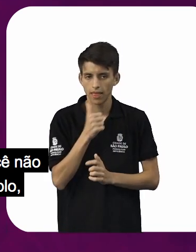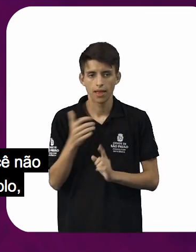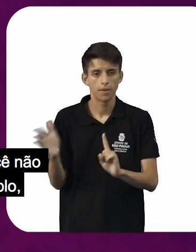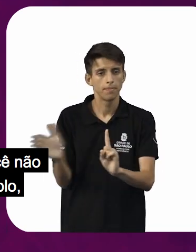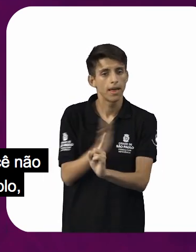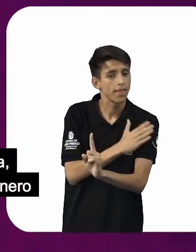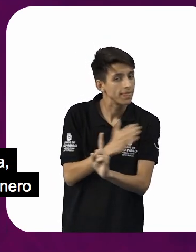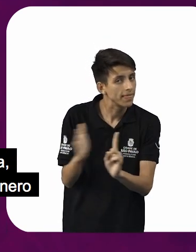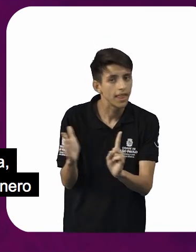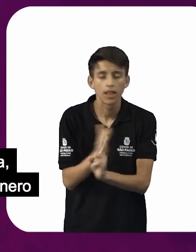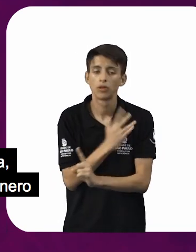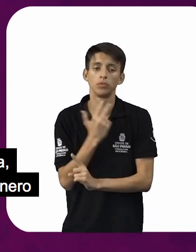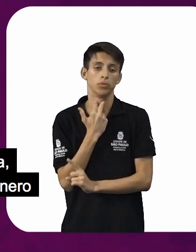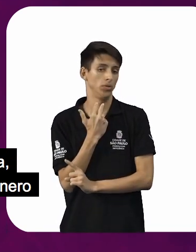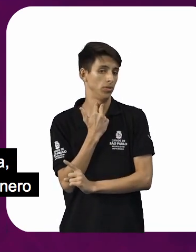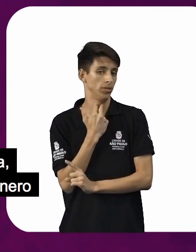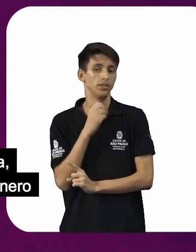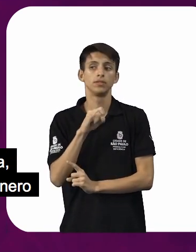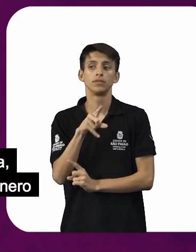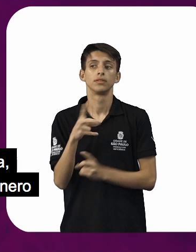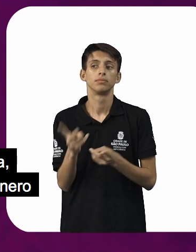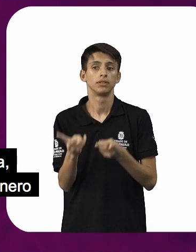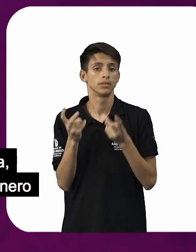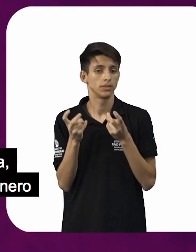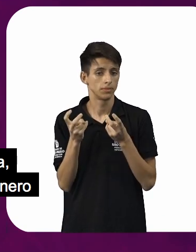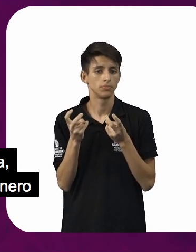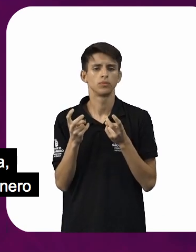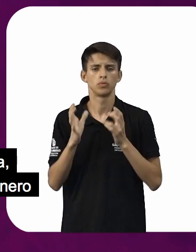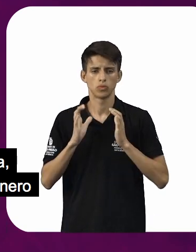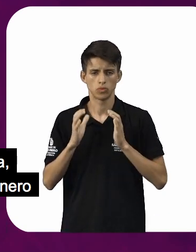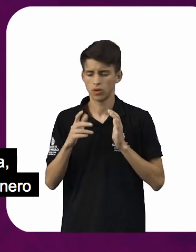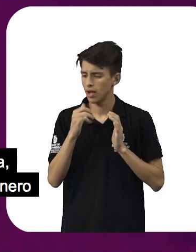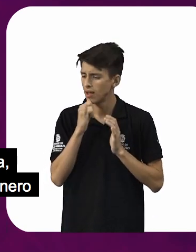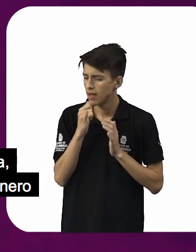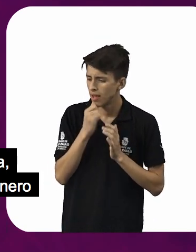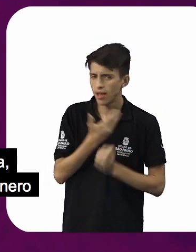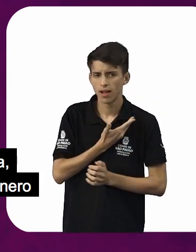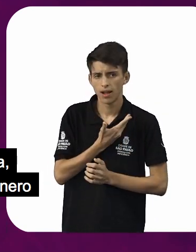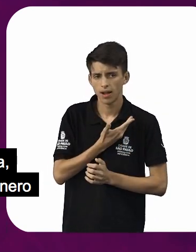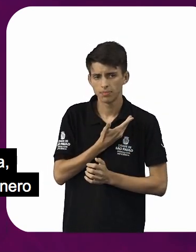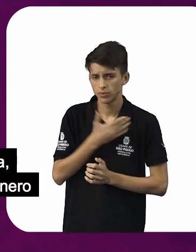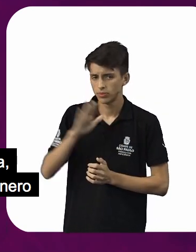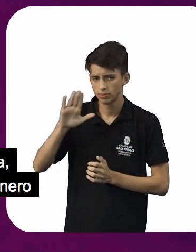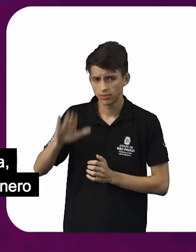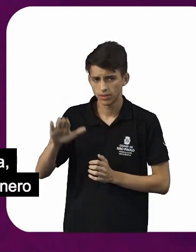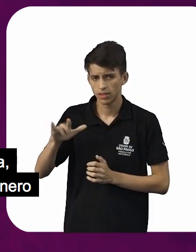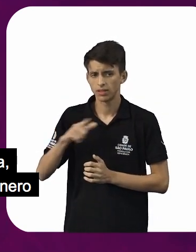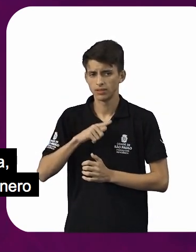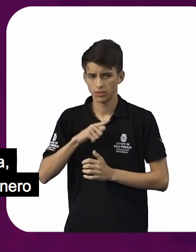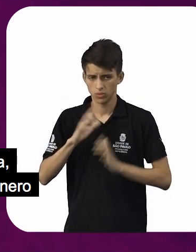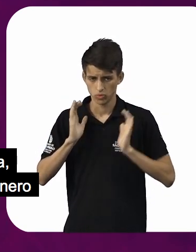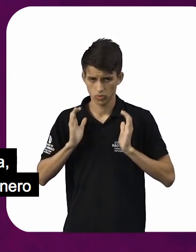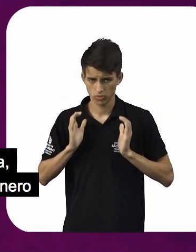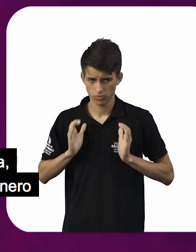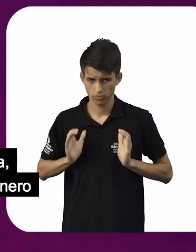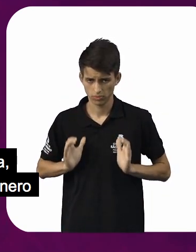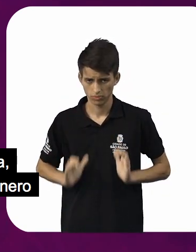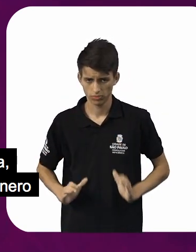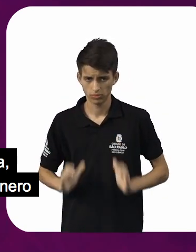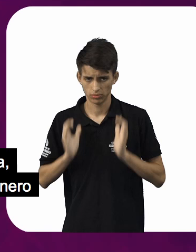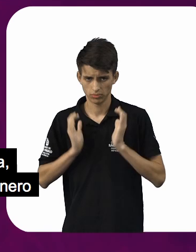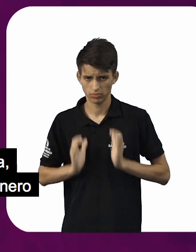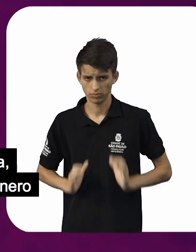bater na menina, por exemplo, que se você identifica que um determinado colega, um coleguinha de sala, ele tem um comportamento,